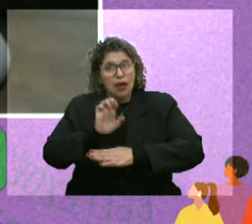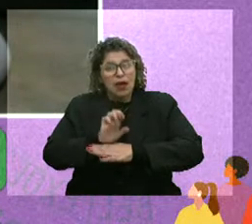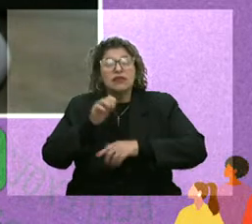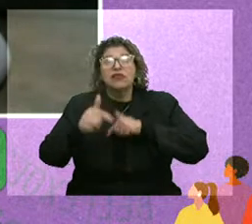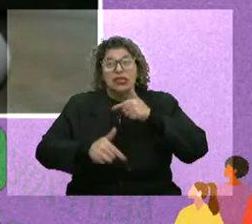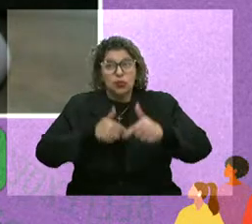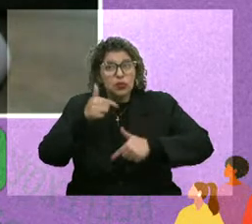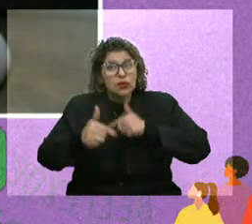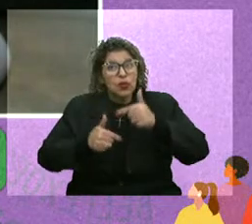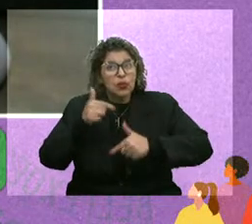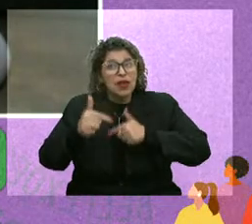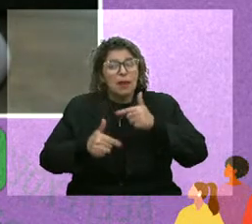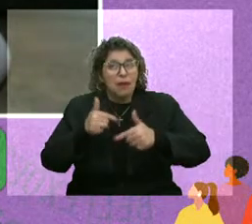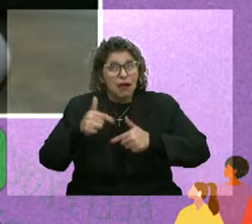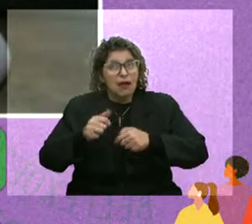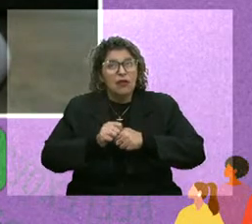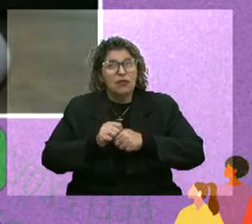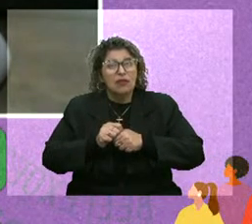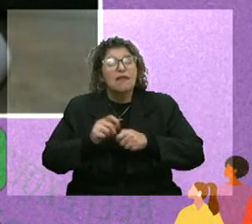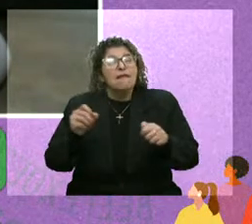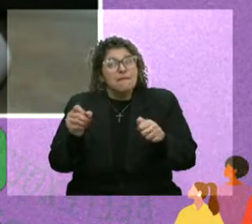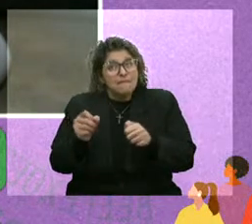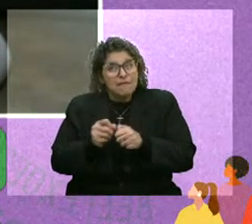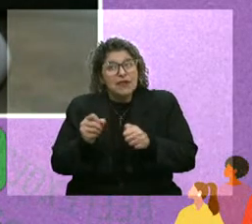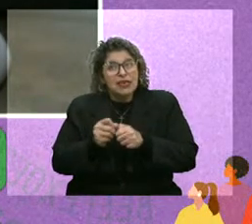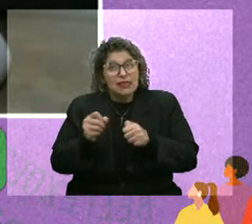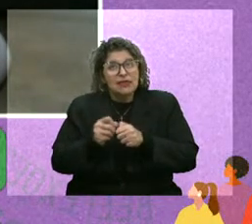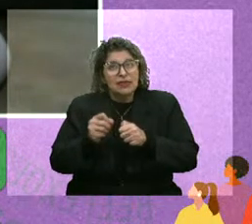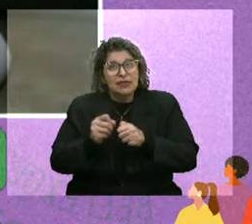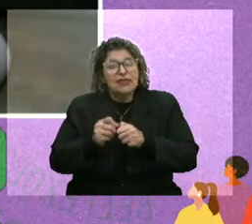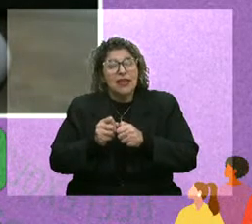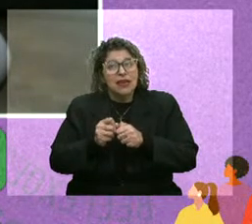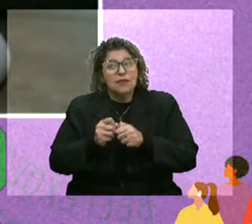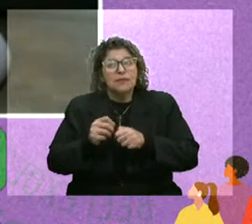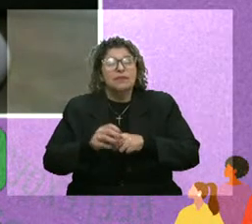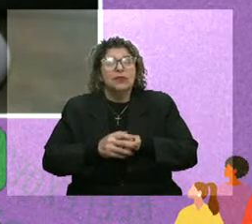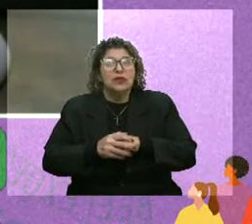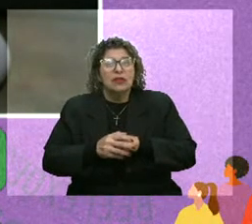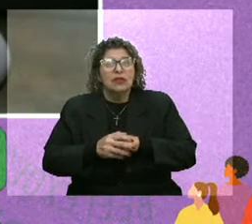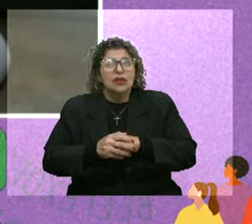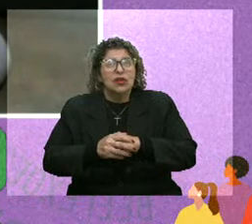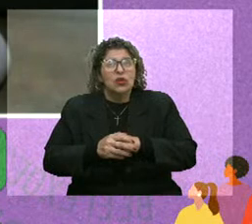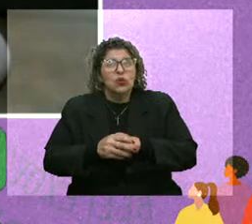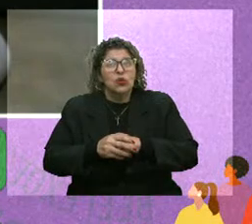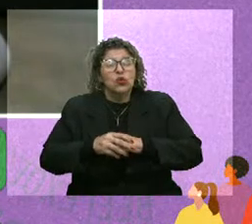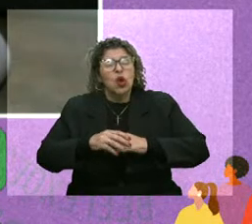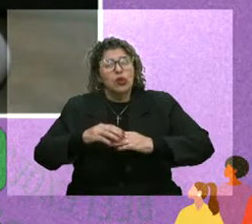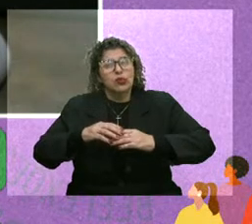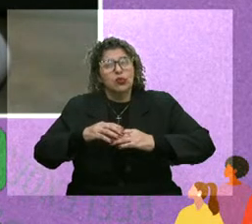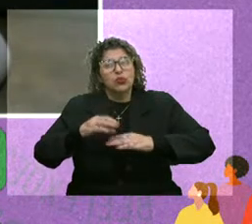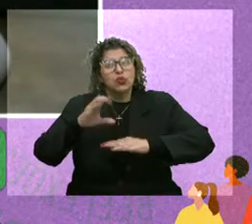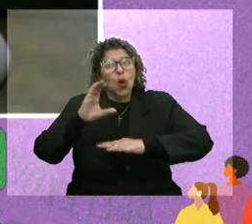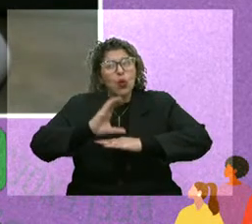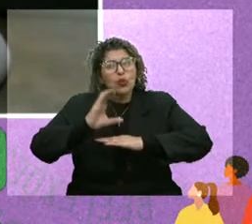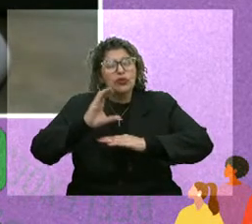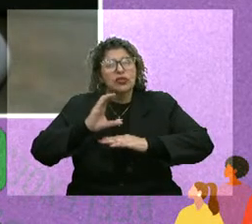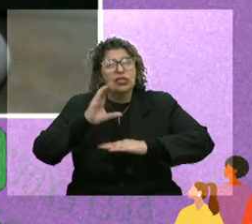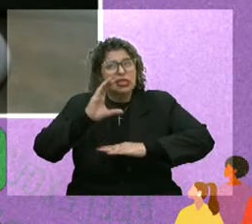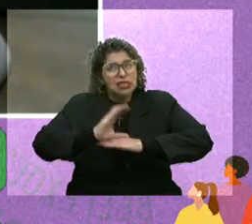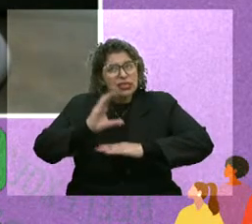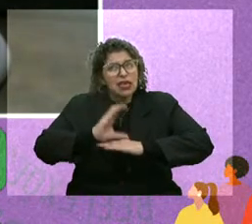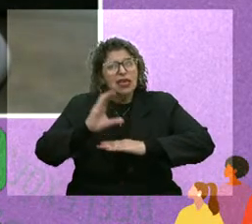seu trabalho, fizeram o seu dever de casa. Nossos conselhos municipais de saúde